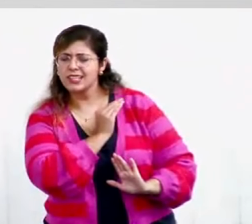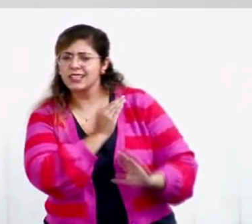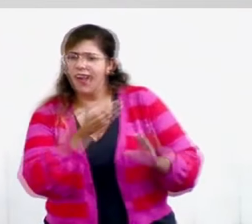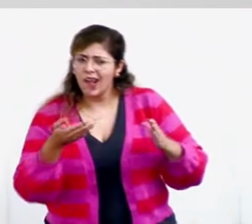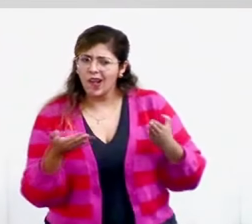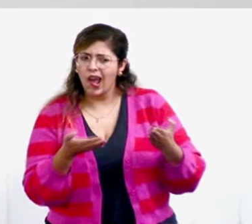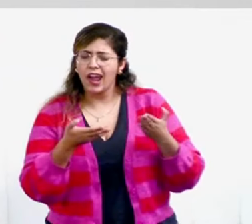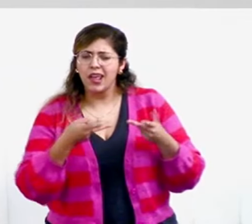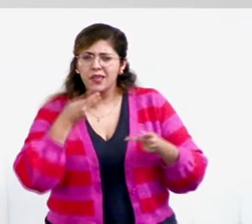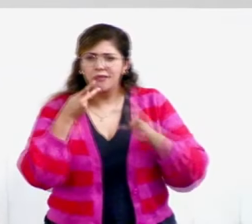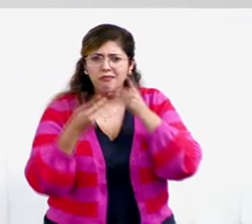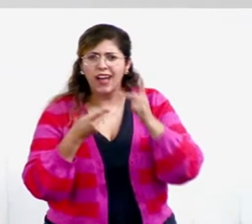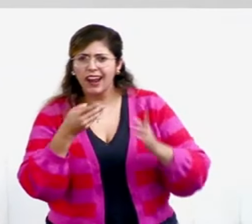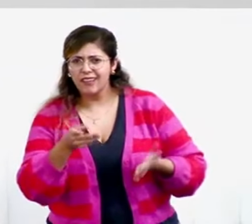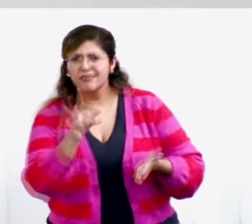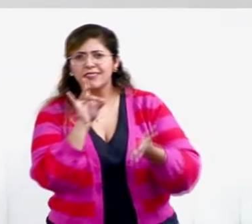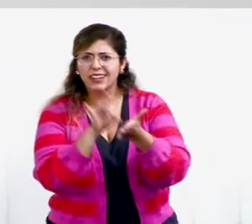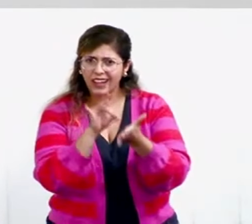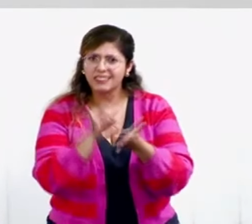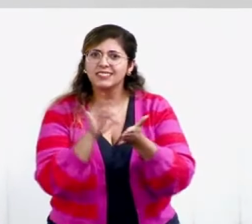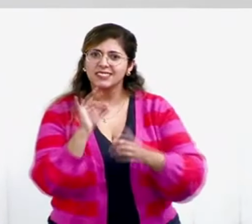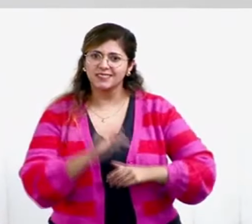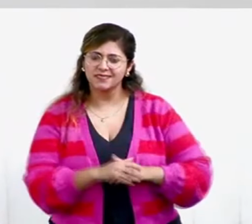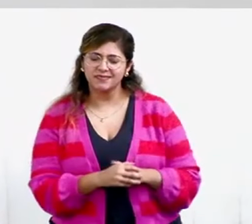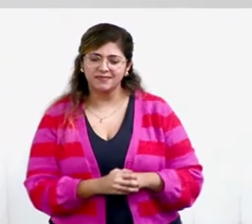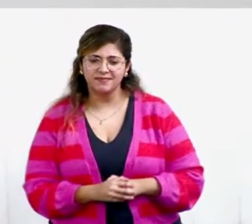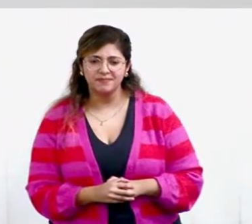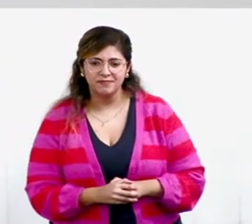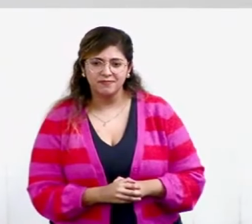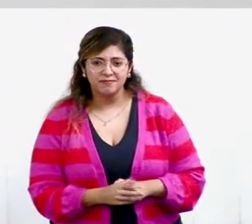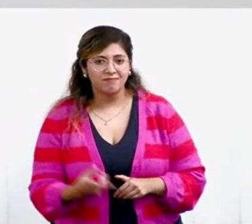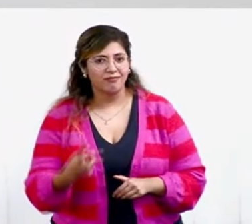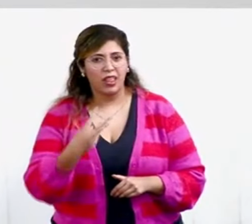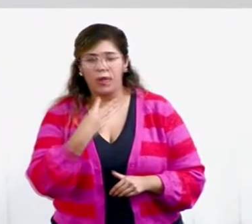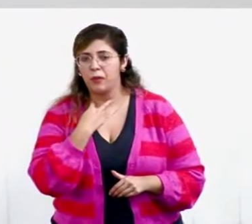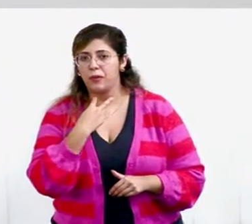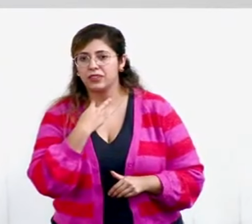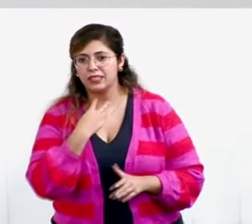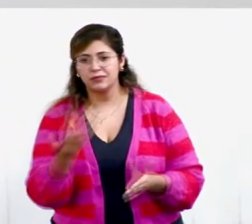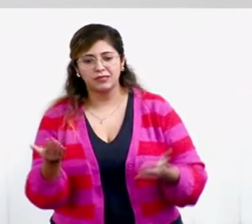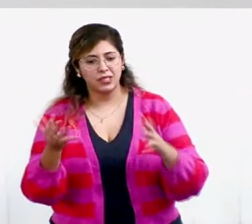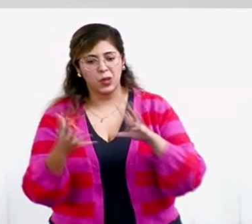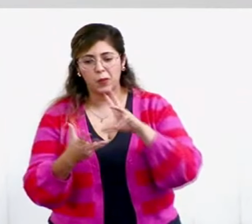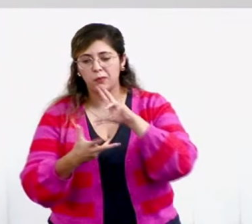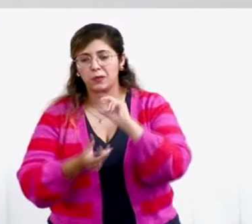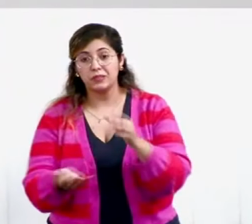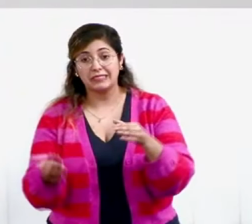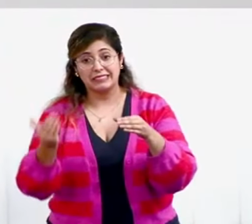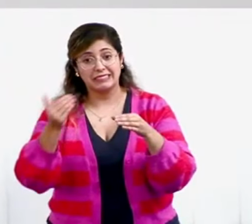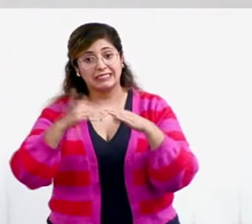Não podemos aceitar viver um mundo dentro da igreja,